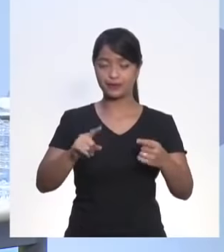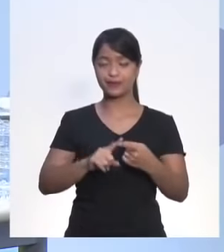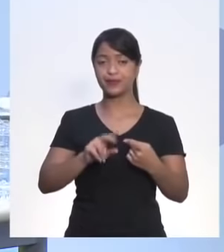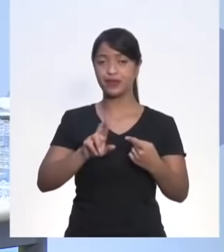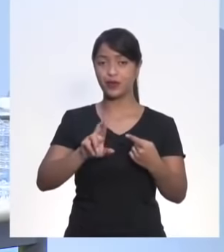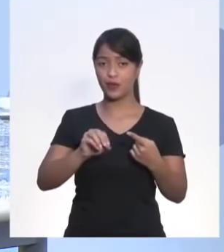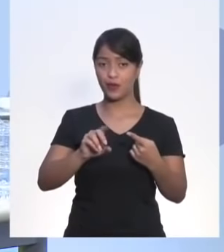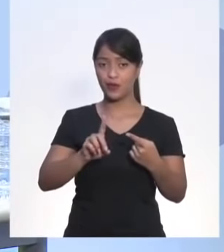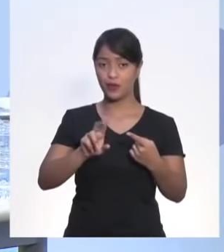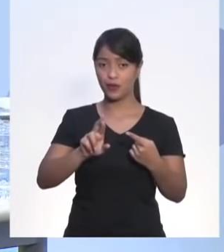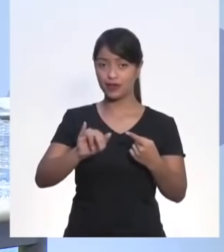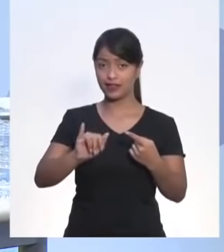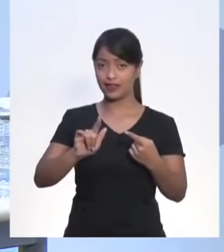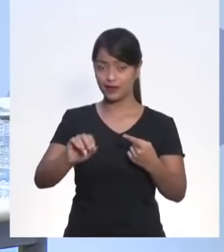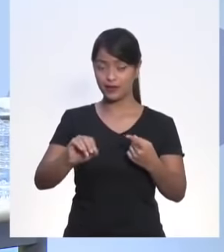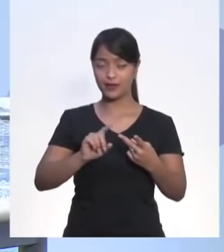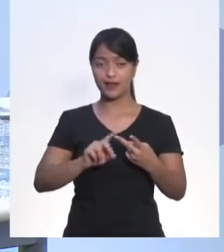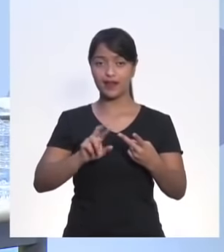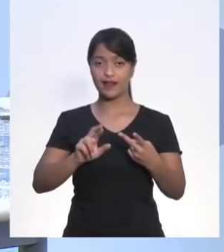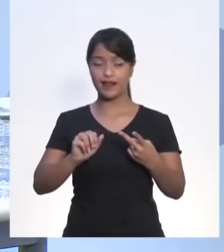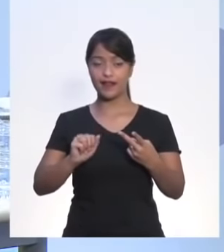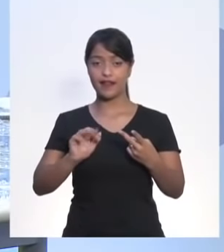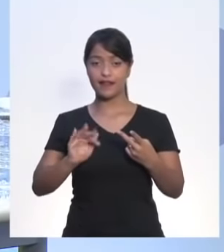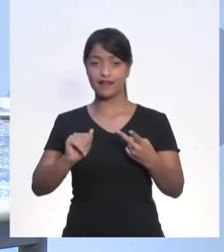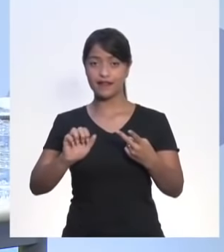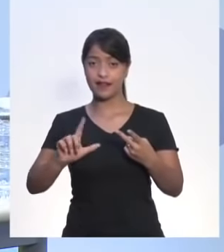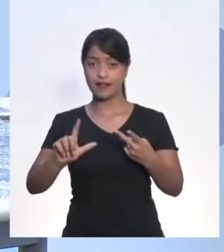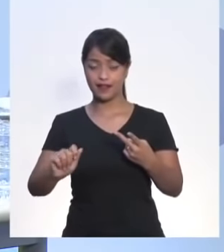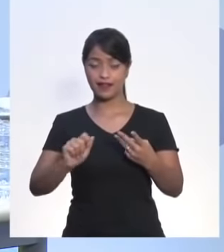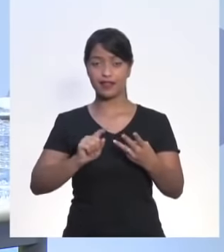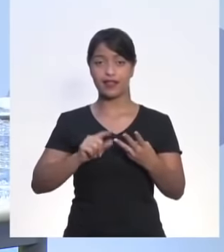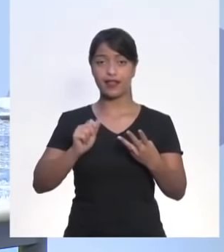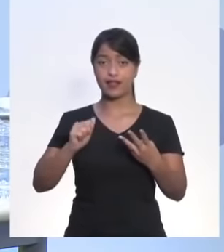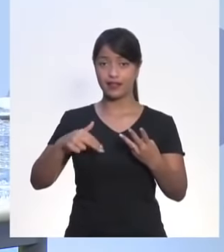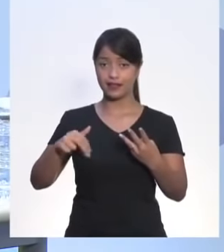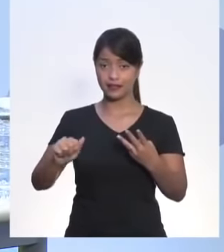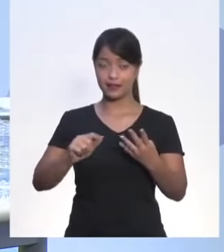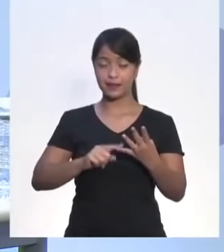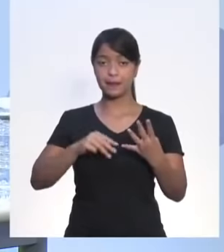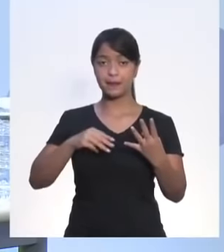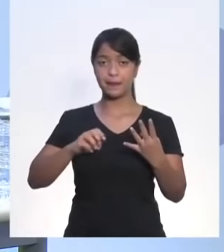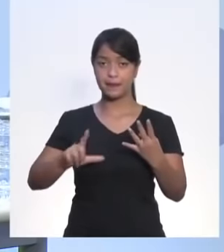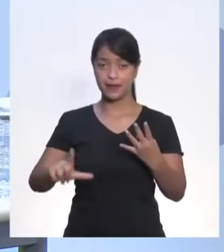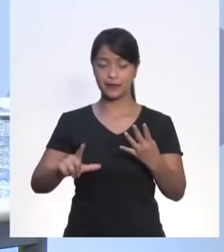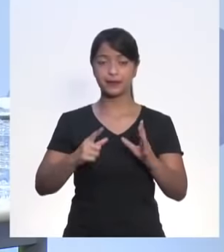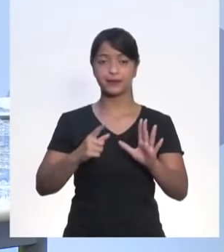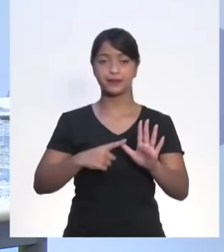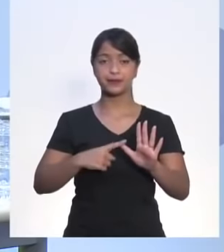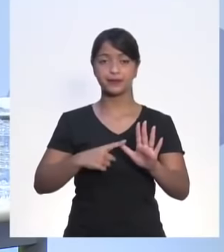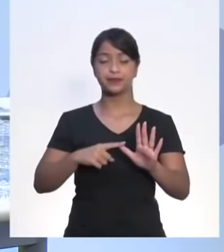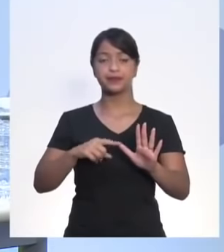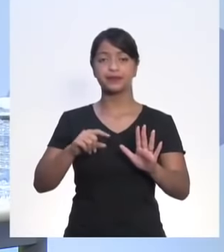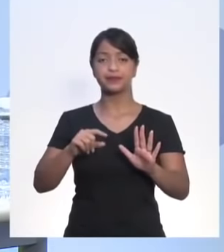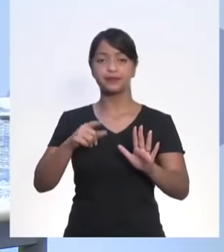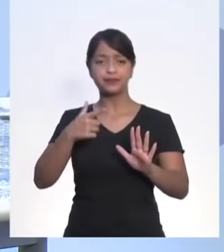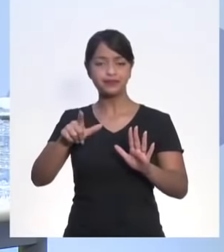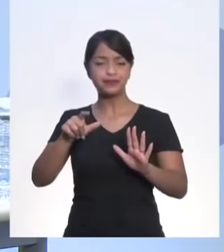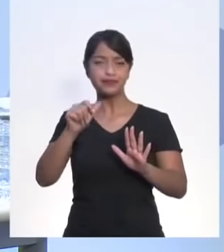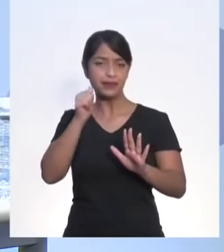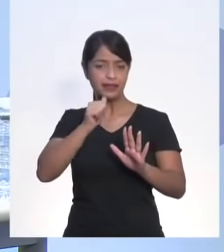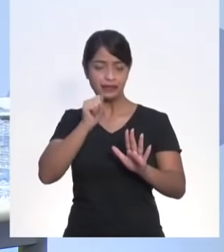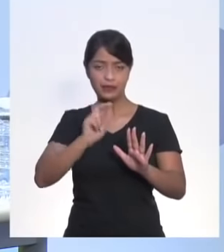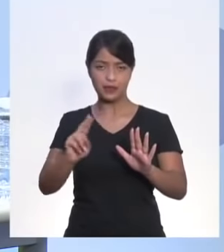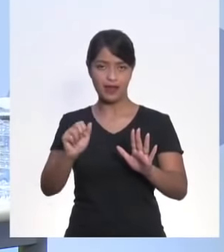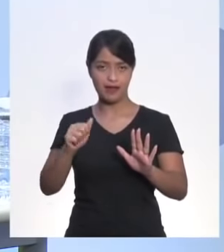Rodrigo Varago, Rafaela, Anabelle Carvalho, Mel, a Studs Ana, underline